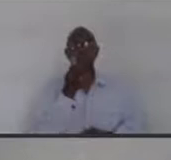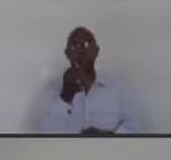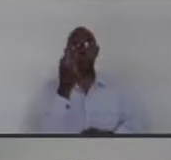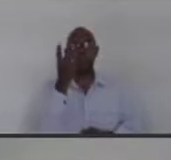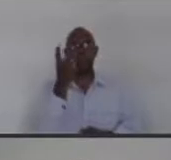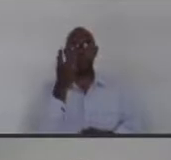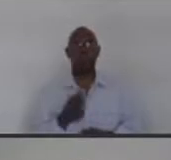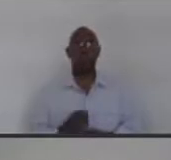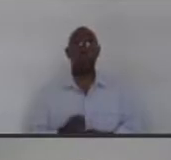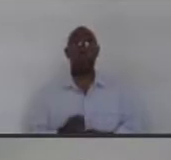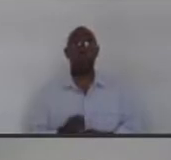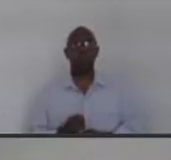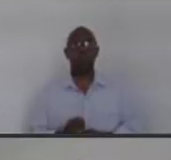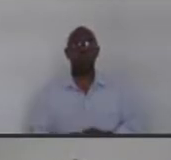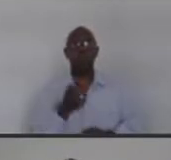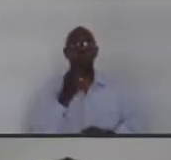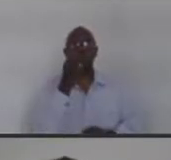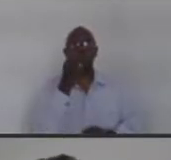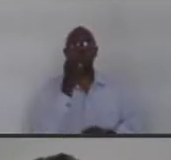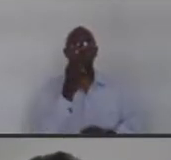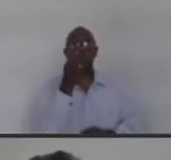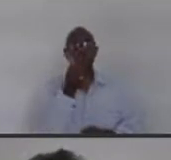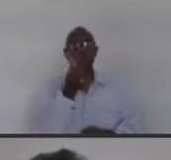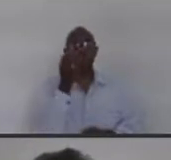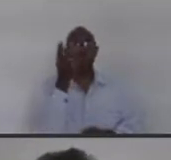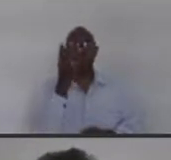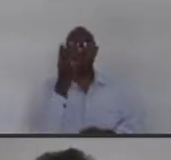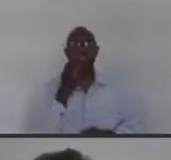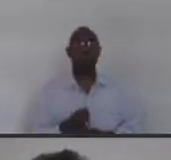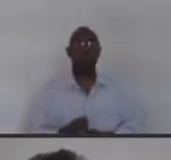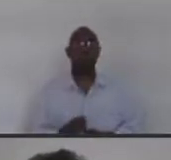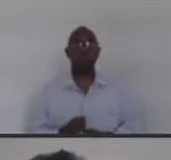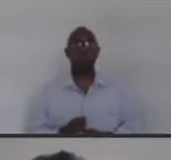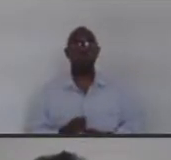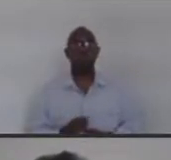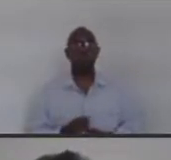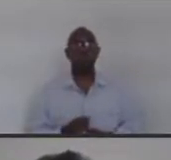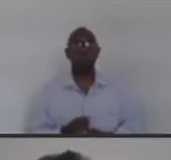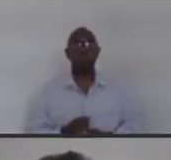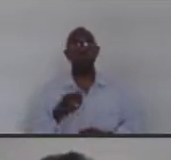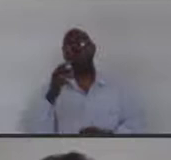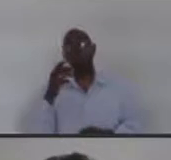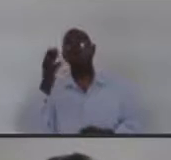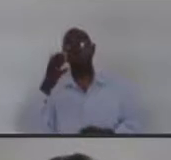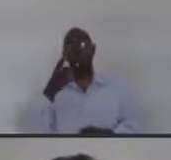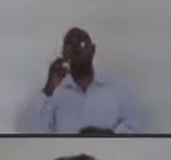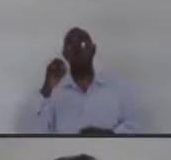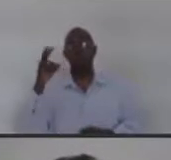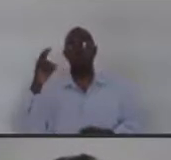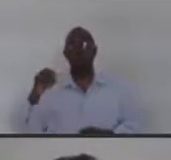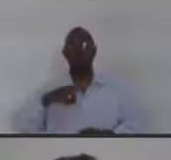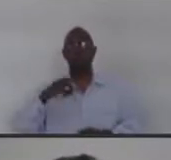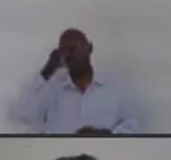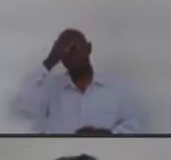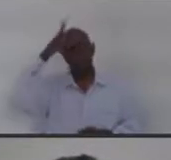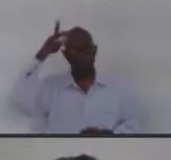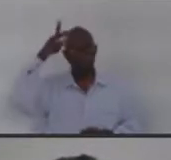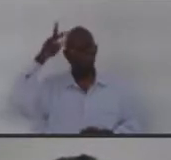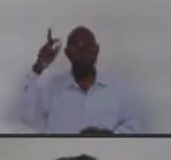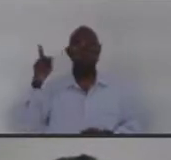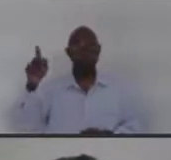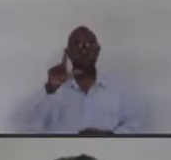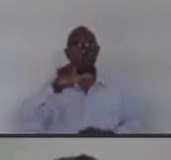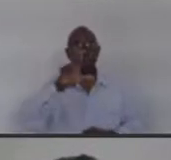2020, 163 de 2020, de autoria do excelentíssimo senhor prefeito municipal